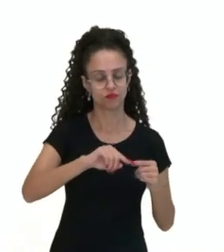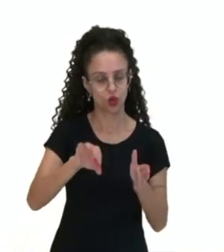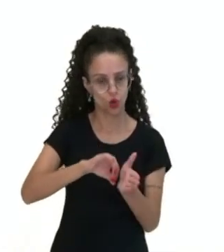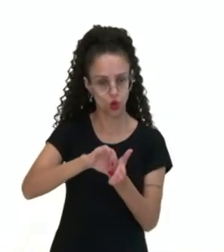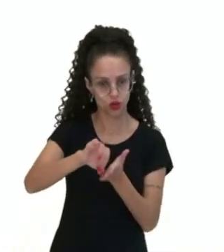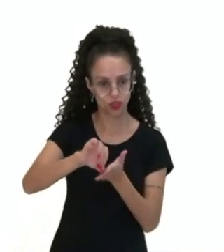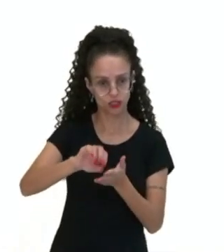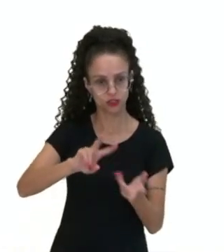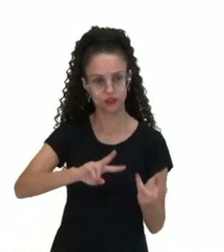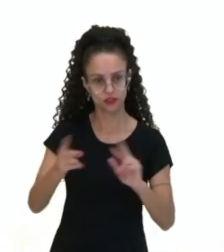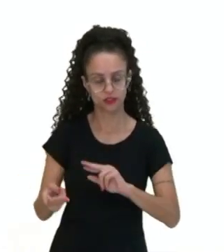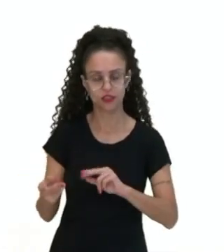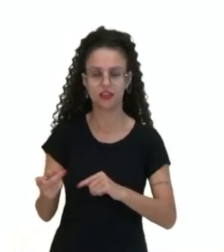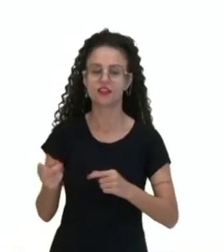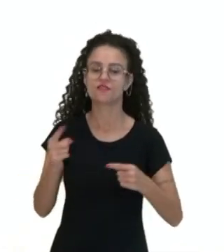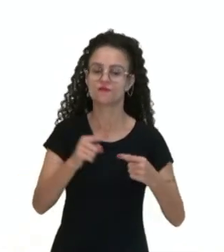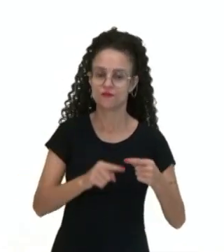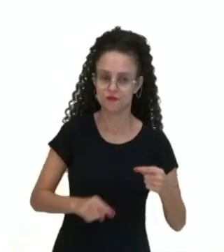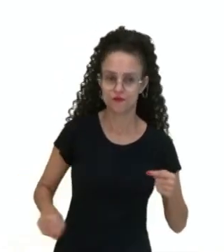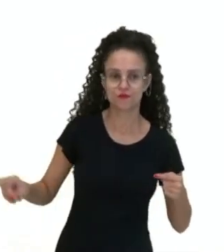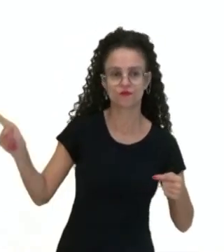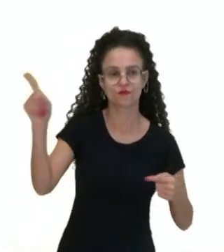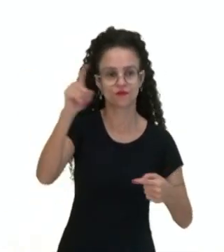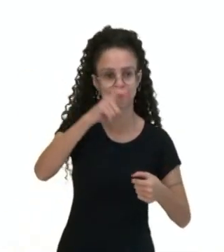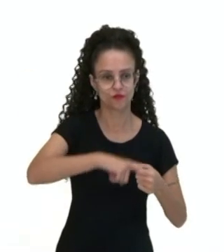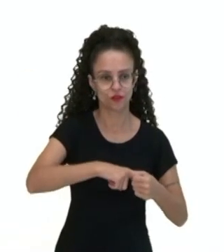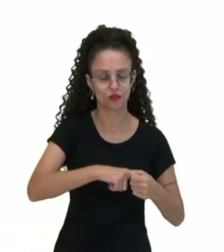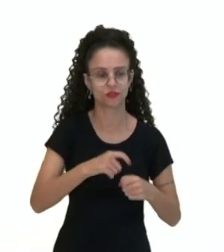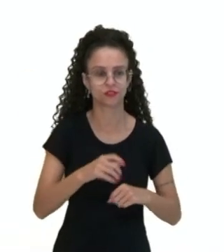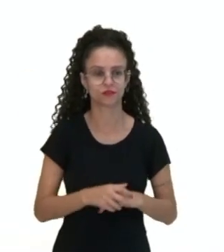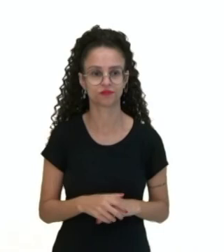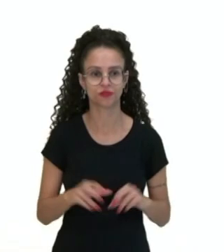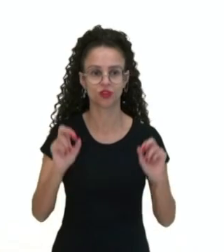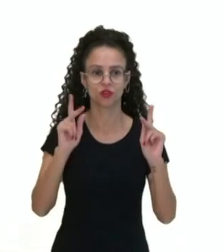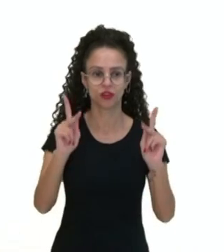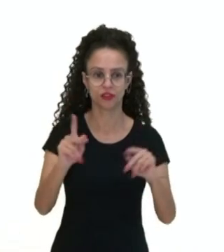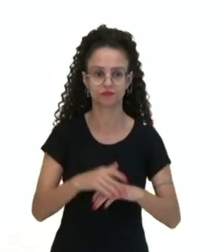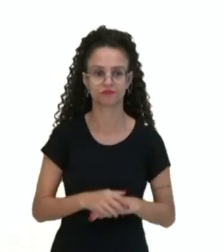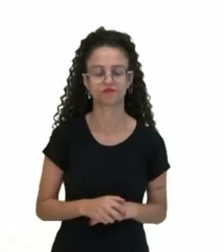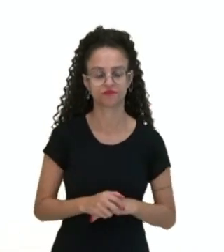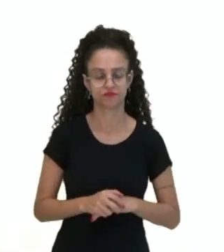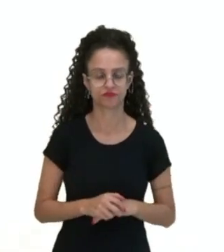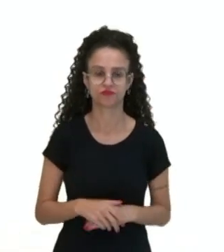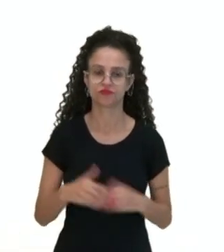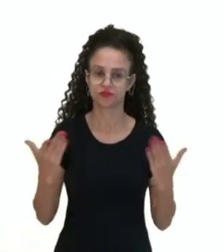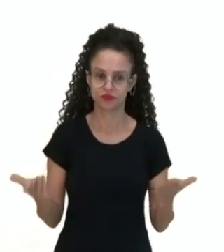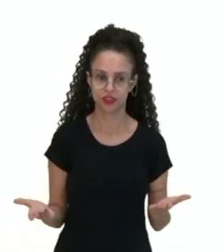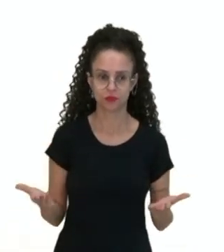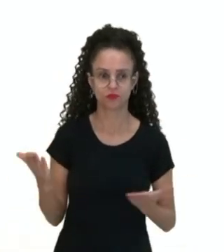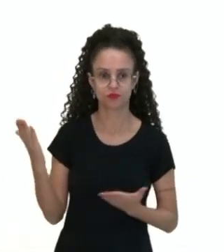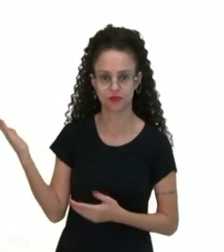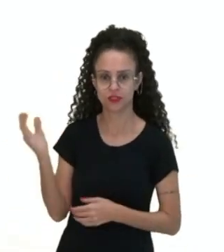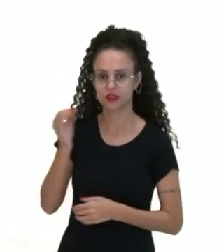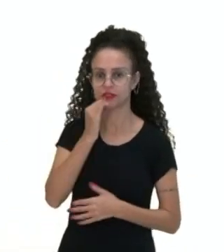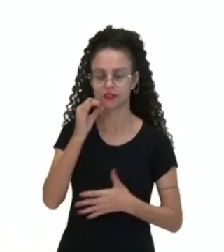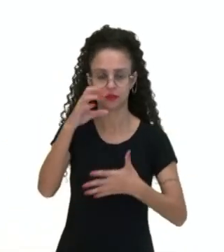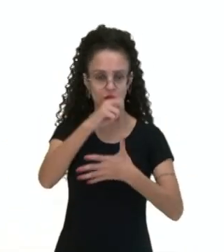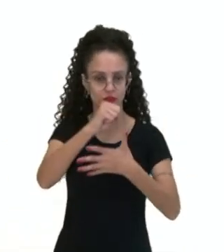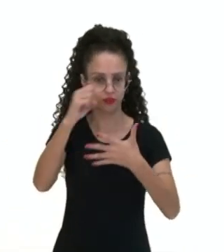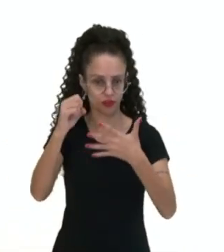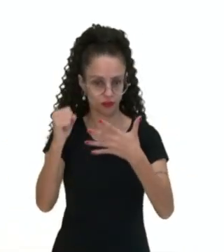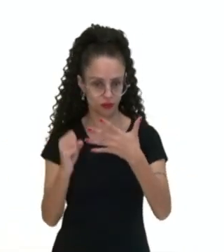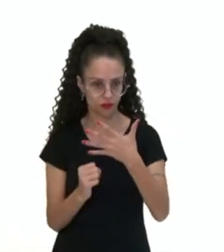orgânica e o recomeço do ciclo que vai se dar, ok? Muito bem, então aqui nós temos um exemplo de cadeia